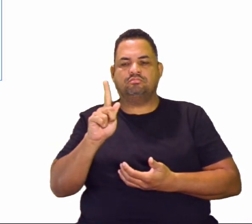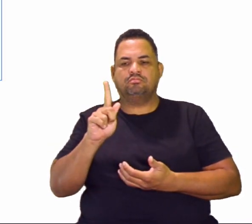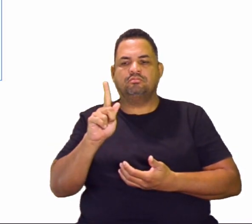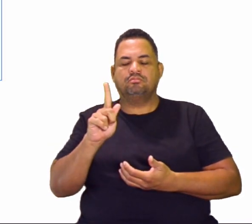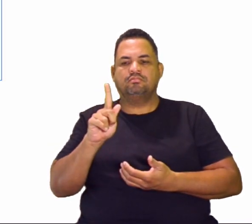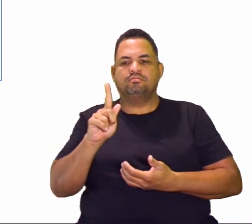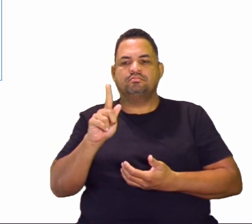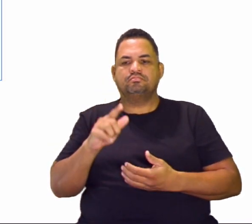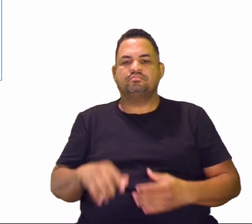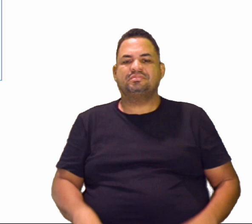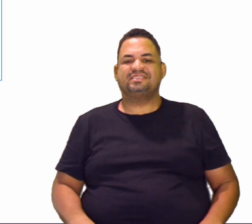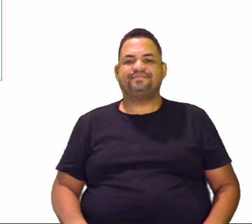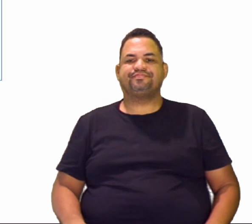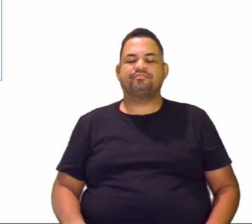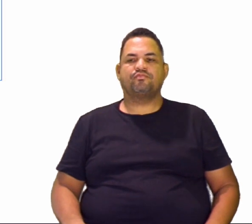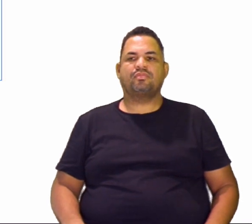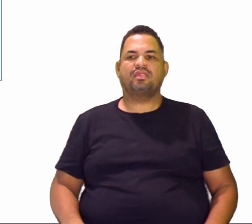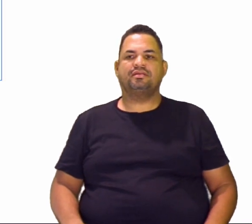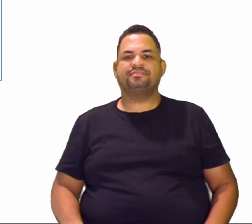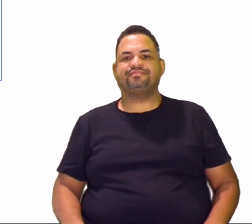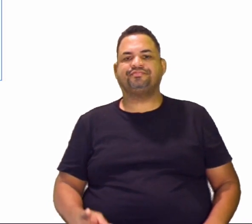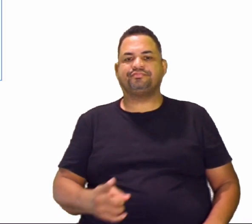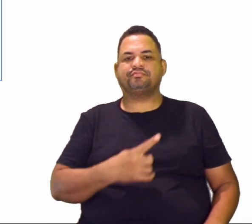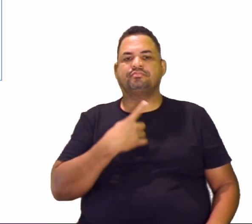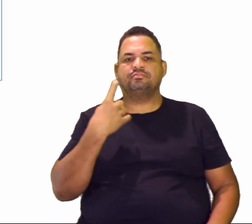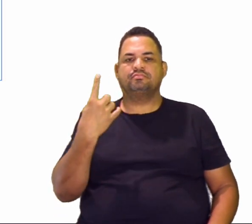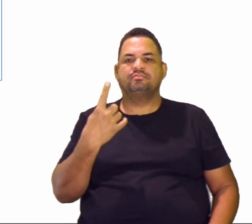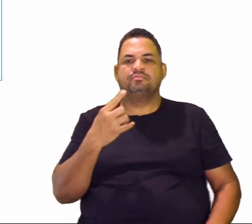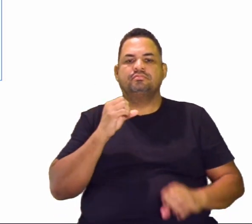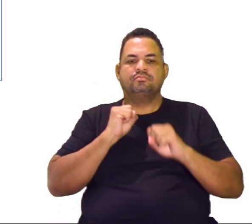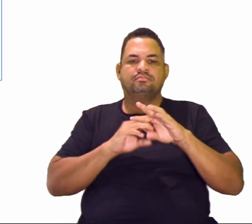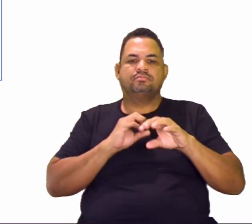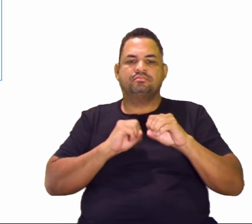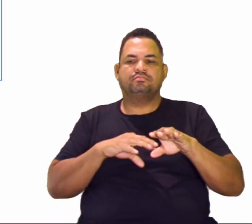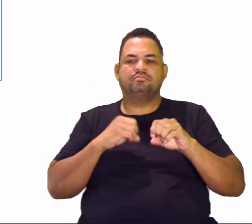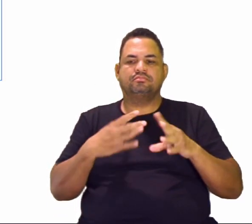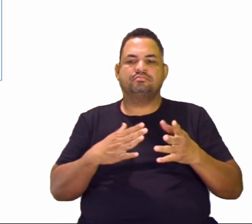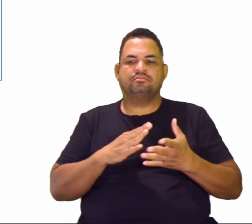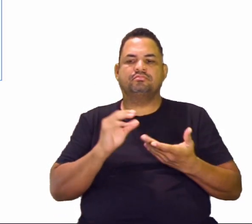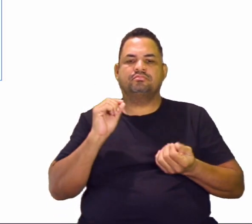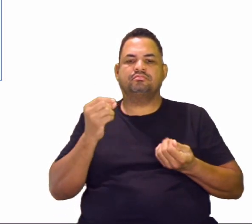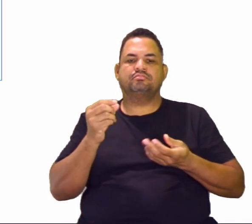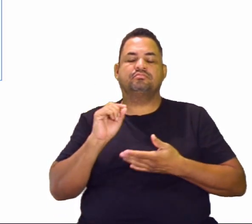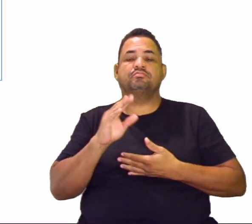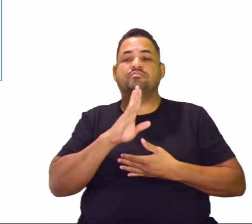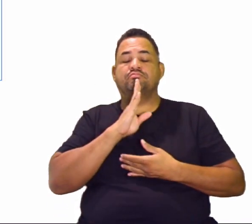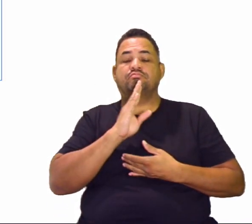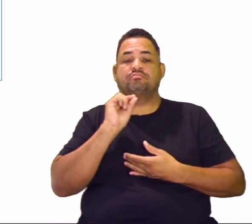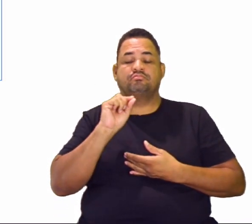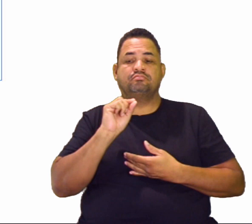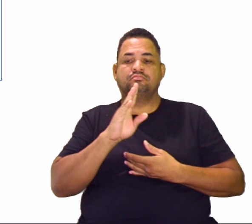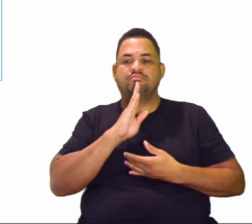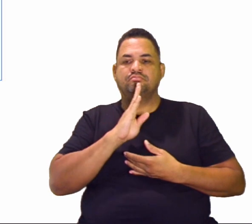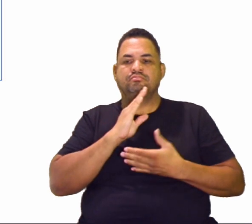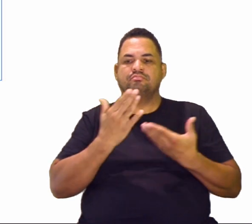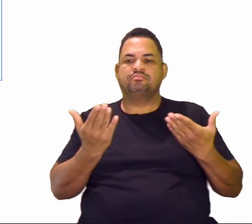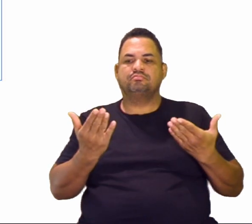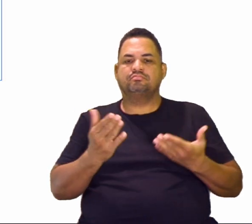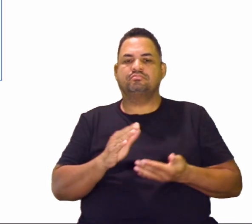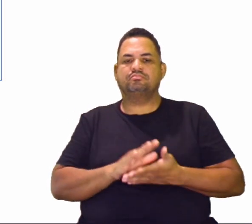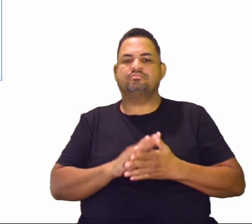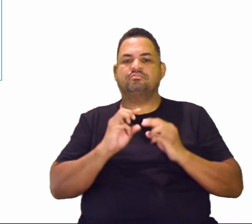84 gramas. Então, nós estamos abordando o que conhecemos